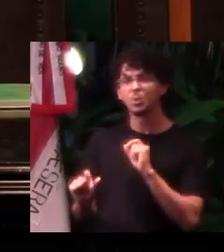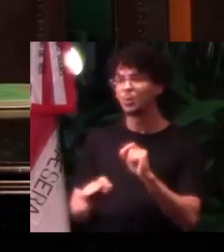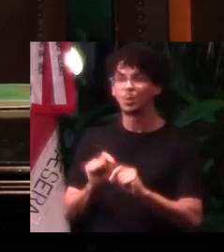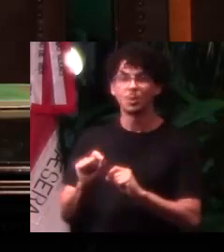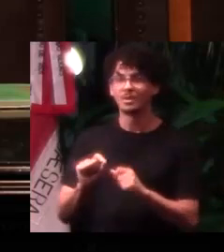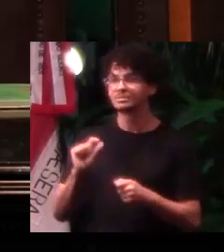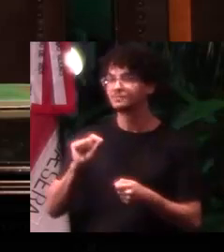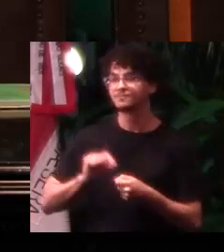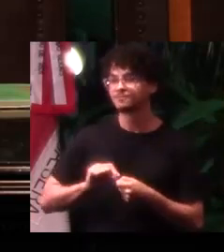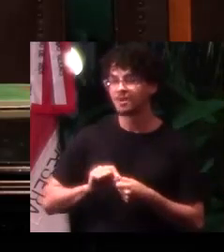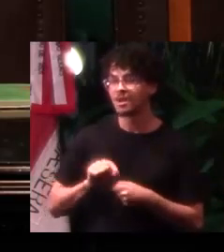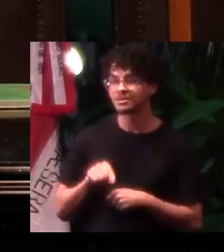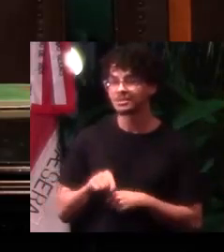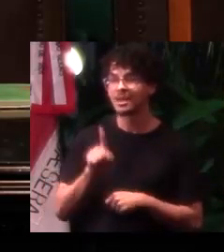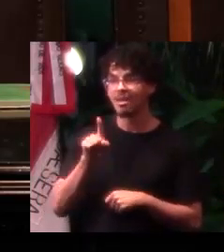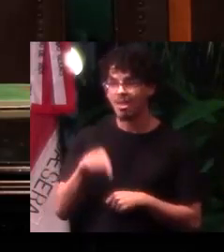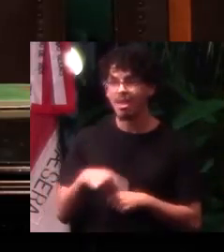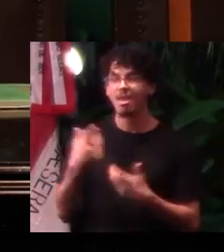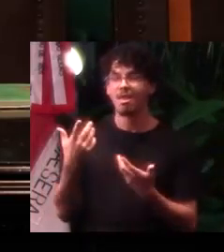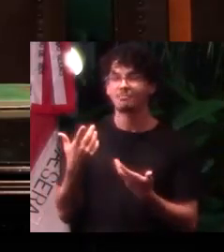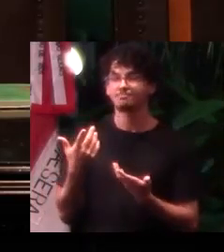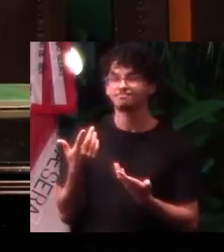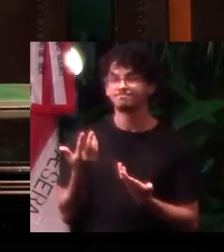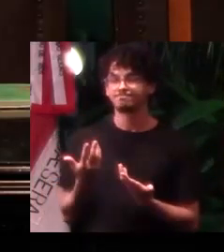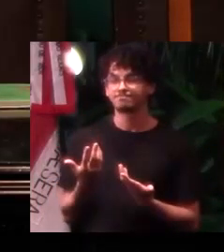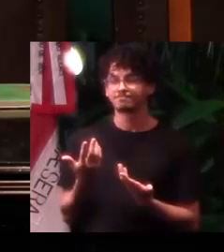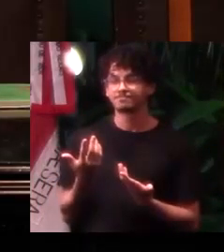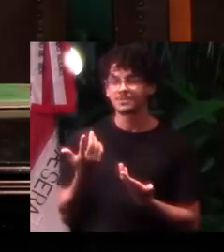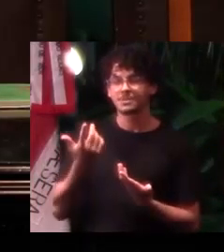aquela idealização do